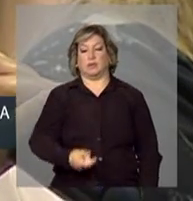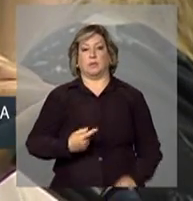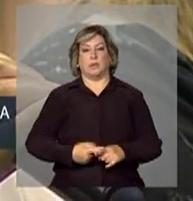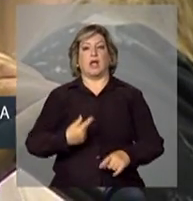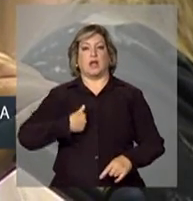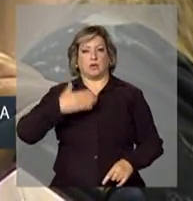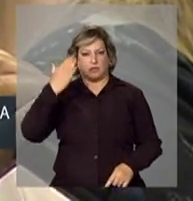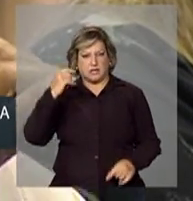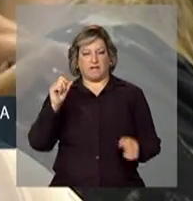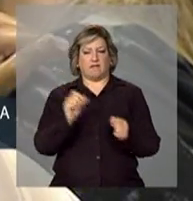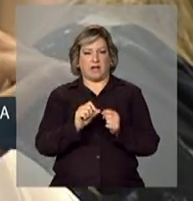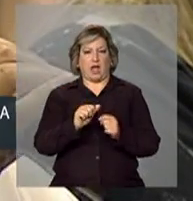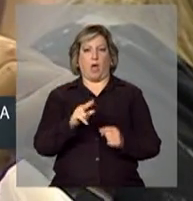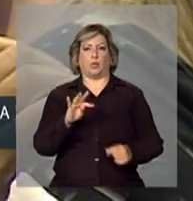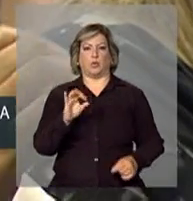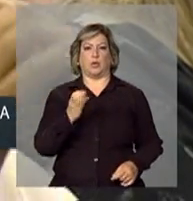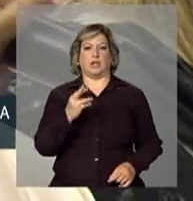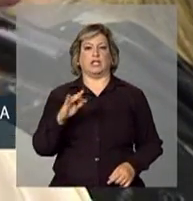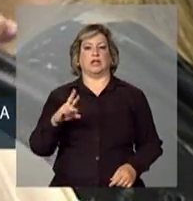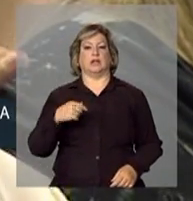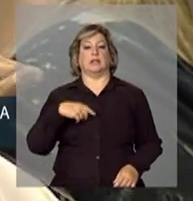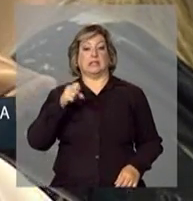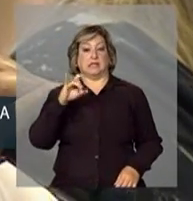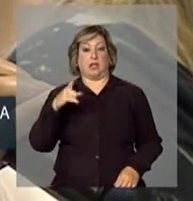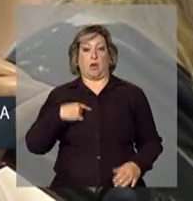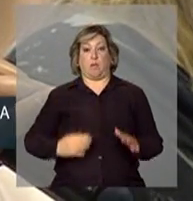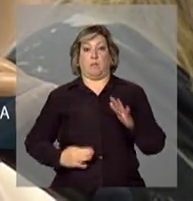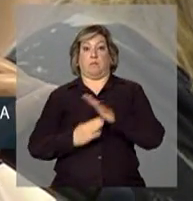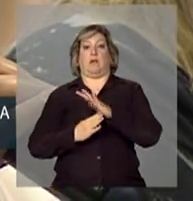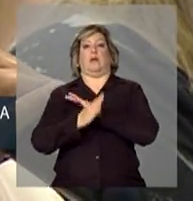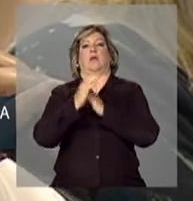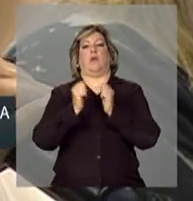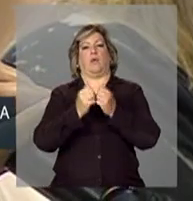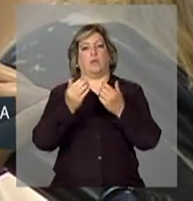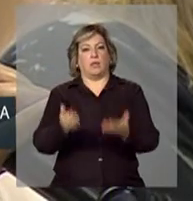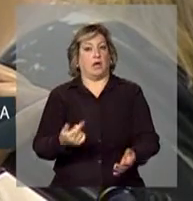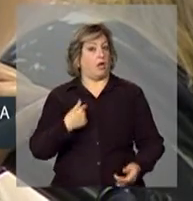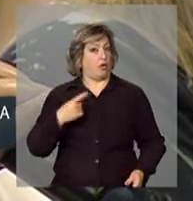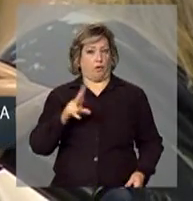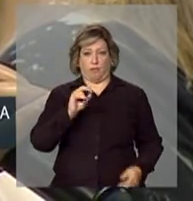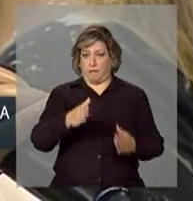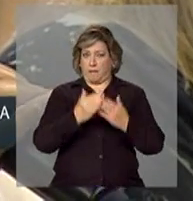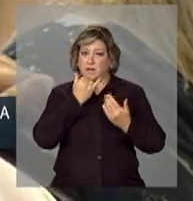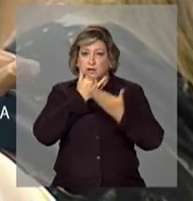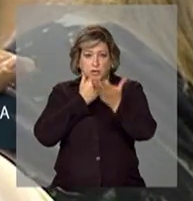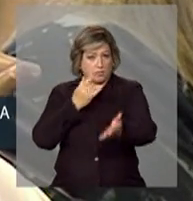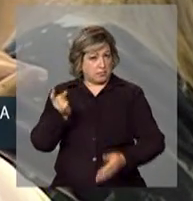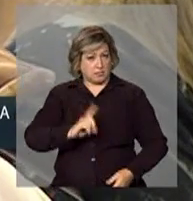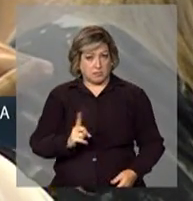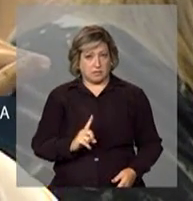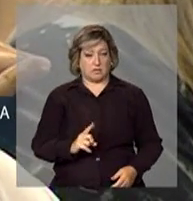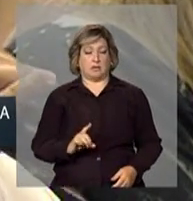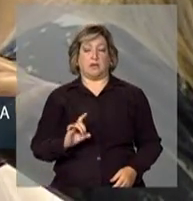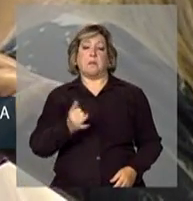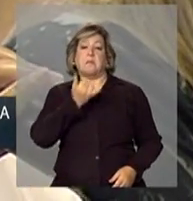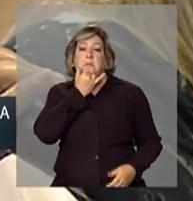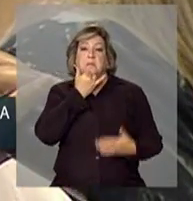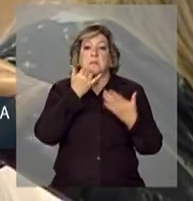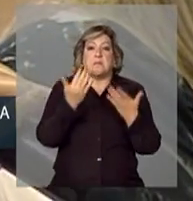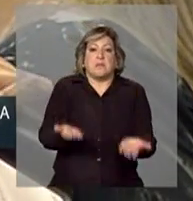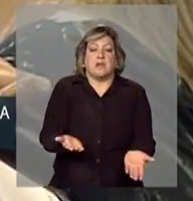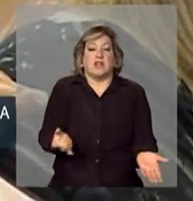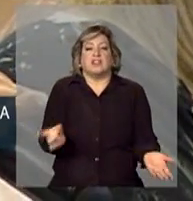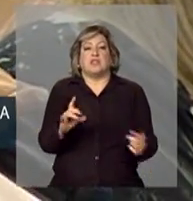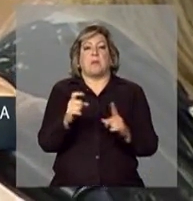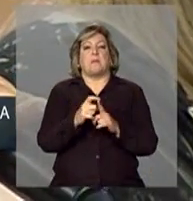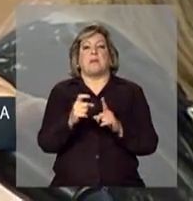sei fazer autocrítica. Se passei do limite com o senhor, não vou lhe pedir desculpa, porque desculpa é só uma